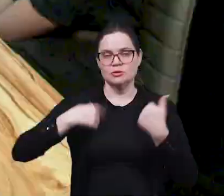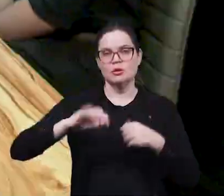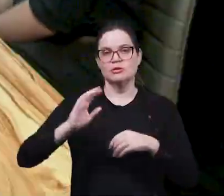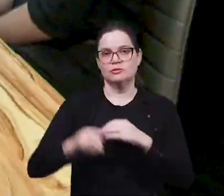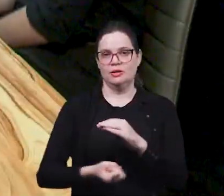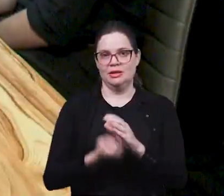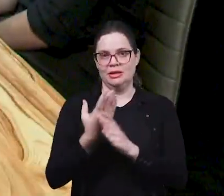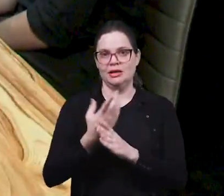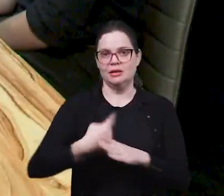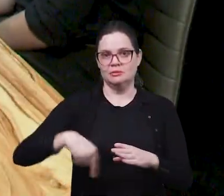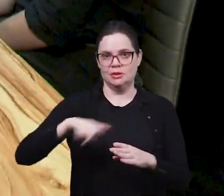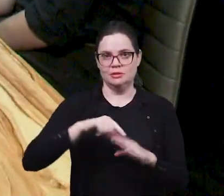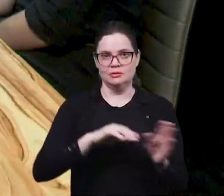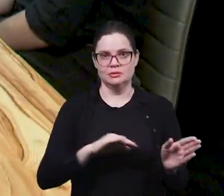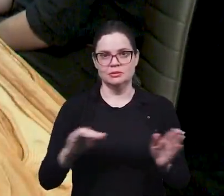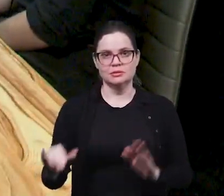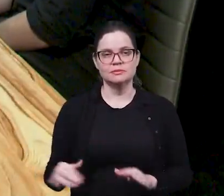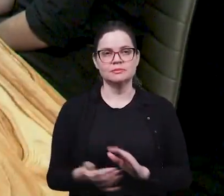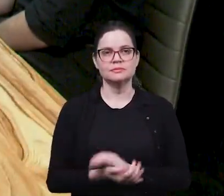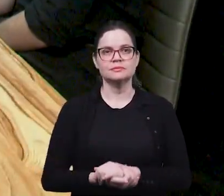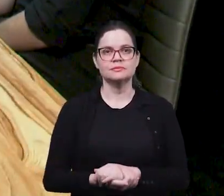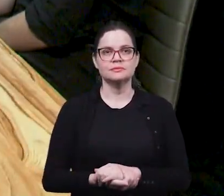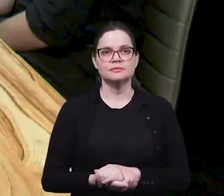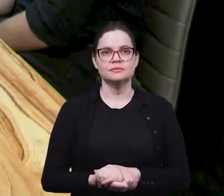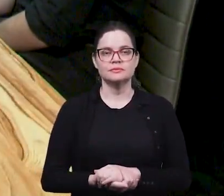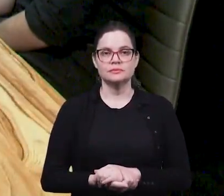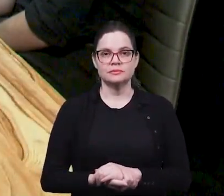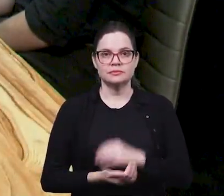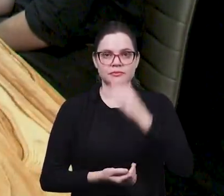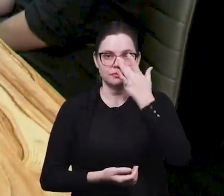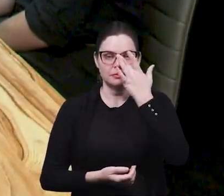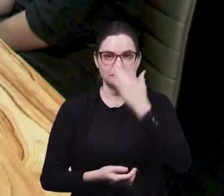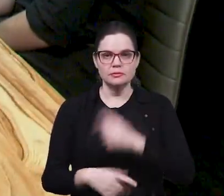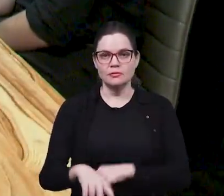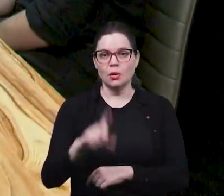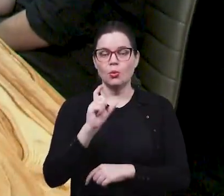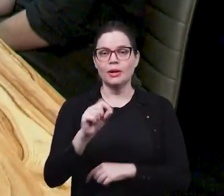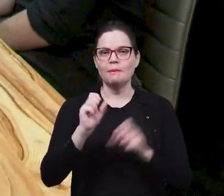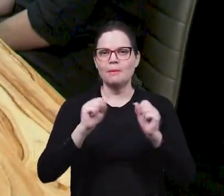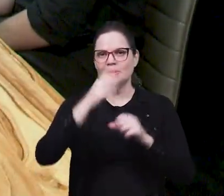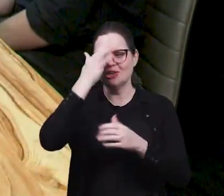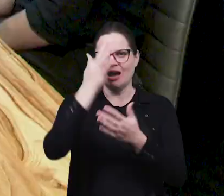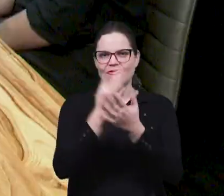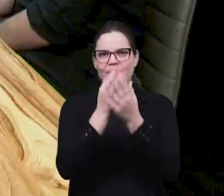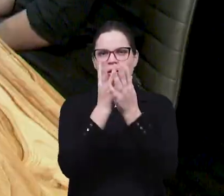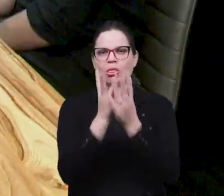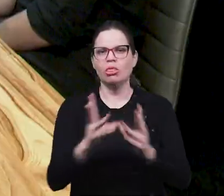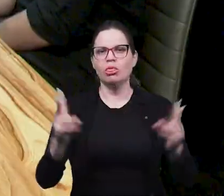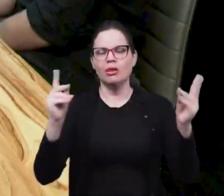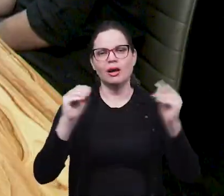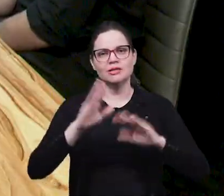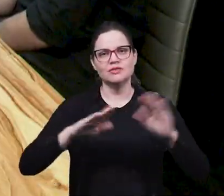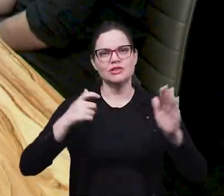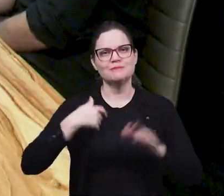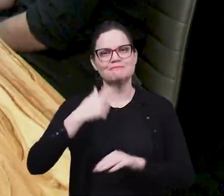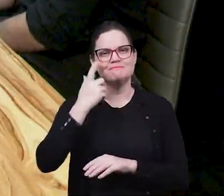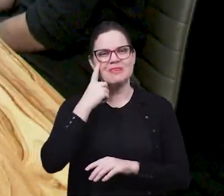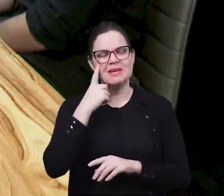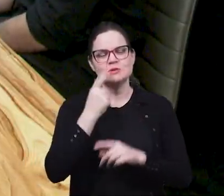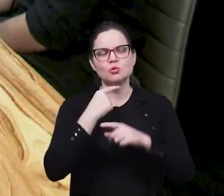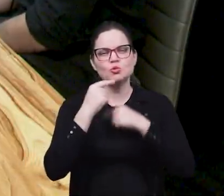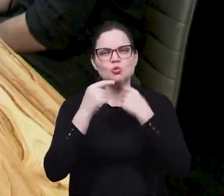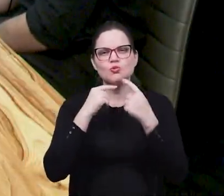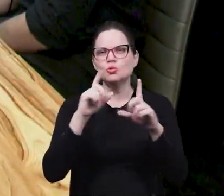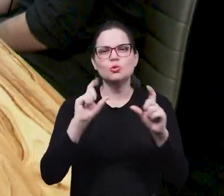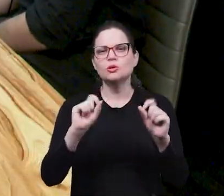milenarmente. Exatamente. E o que mata a fé, né? Muitas vezes a gente se pergunta sobre